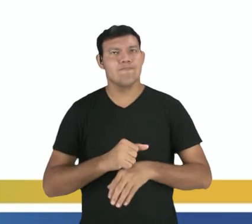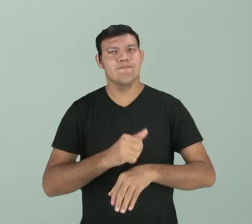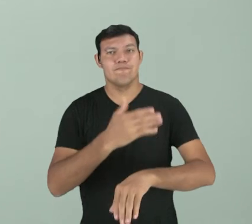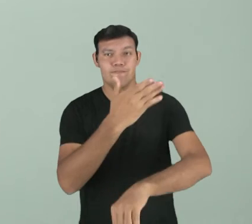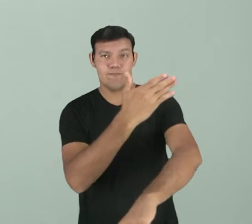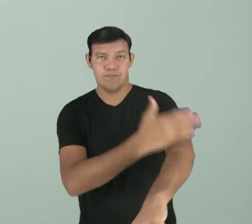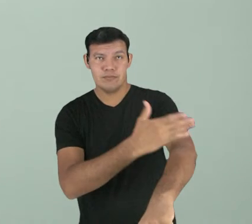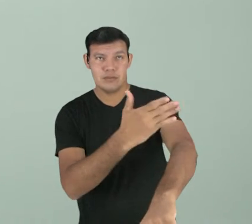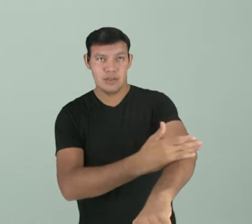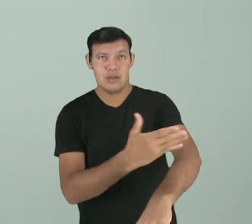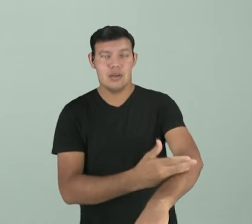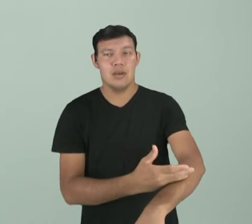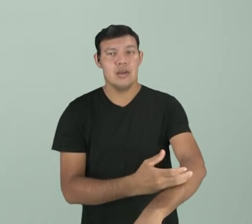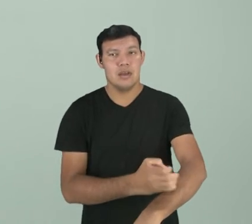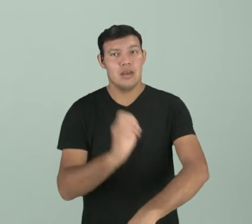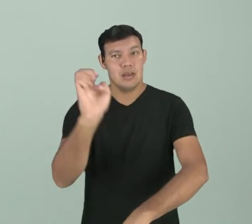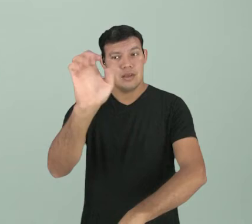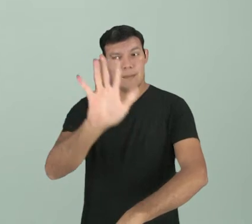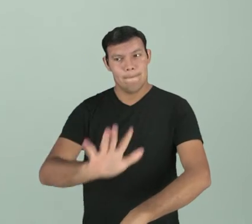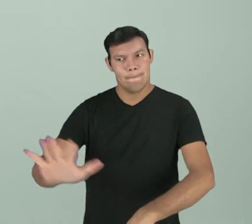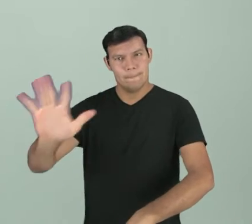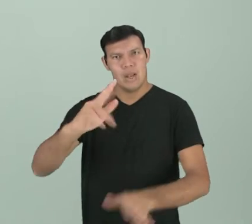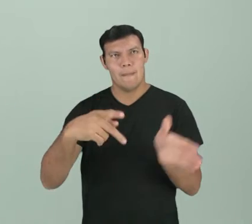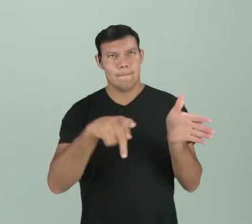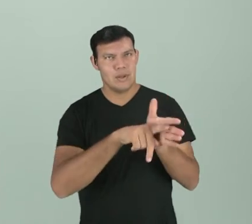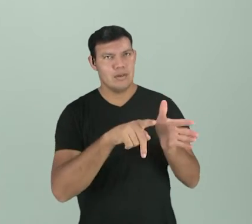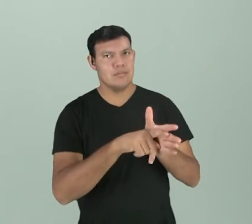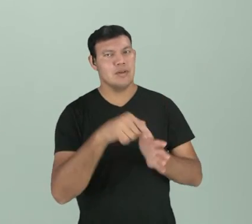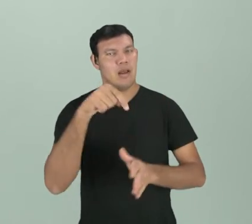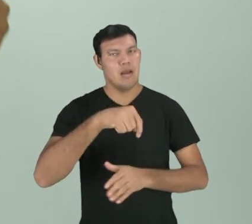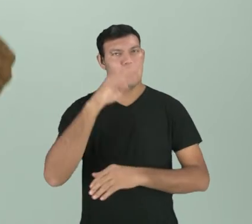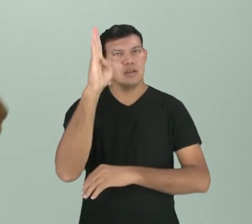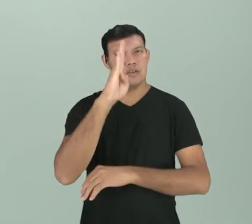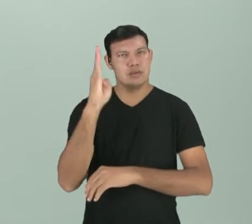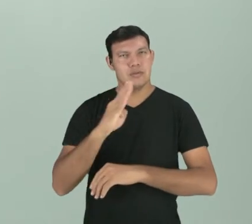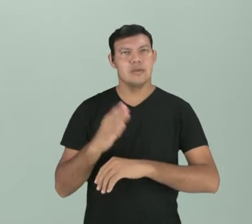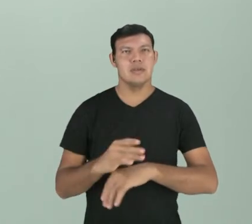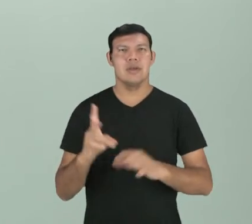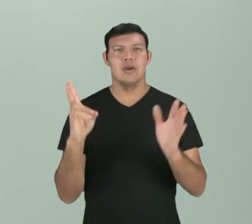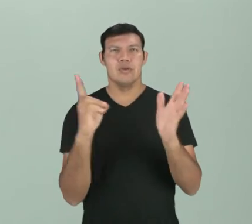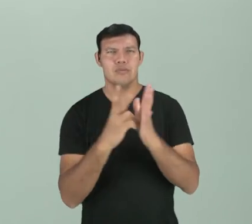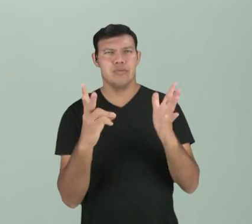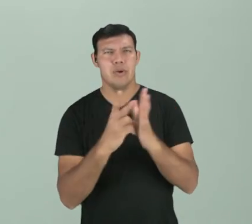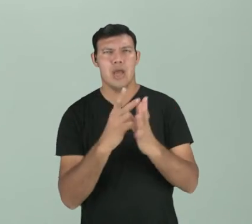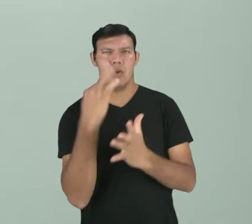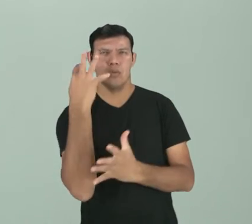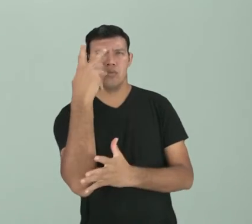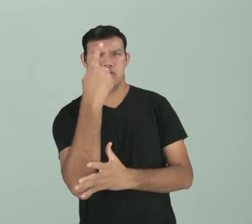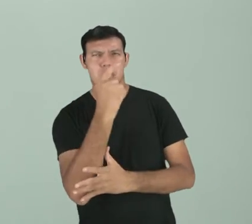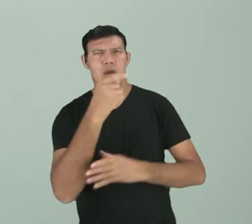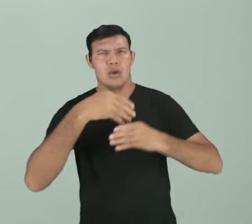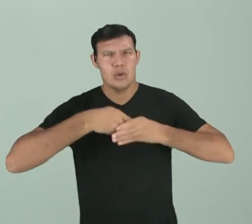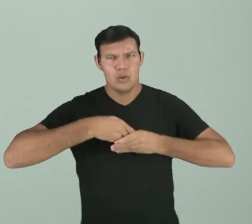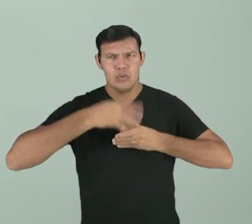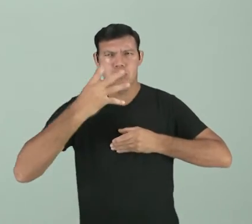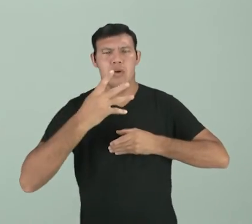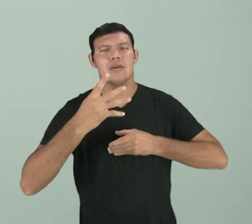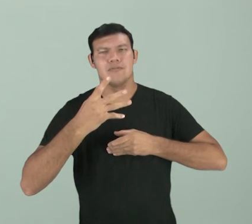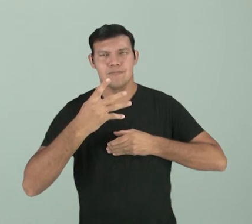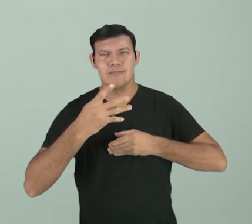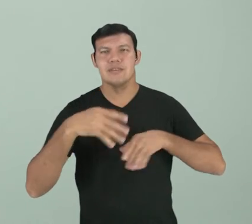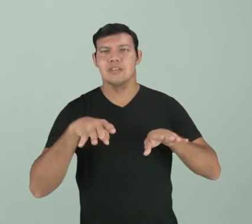dentro de cada cultura vai existir a sua forma de exaltar ali, né, o seu